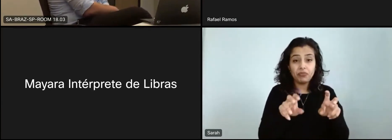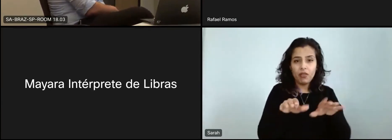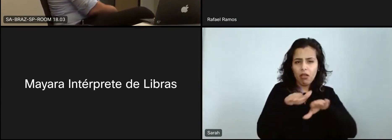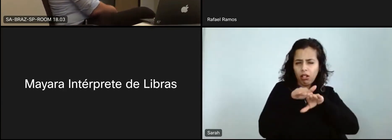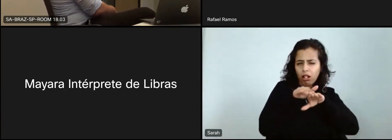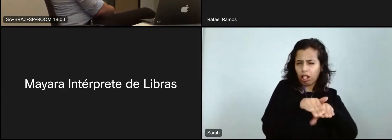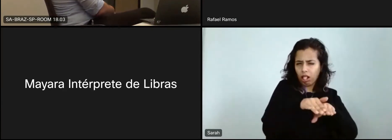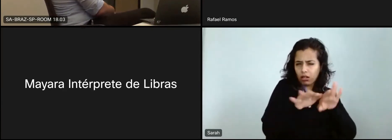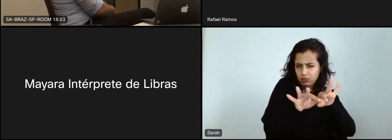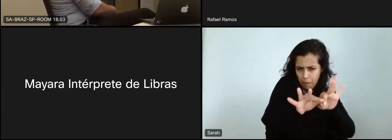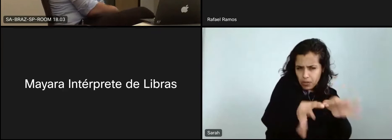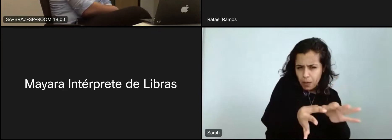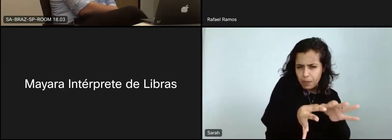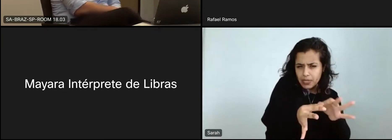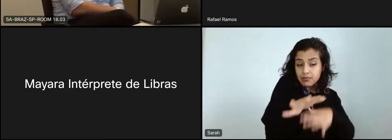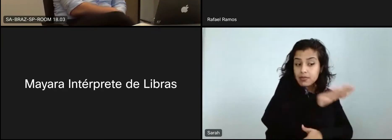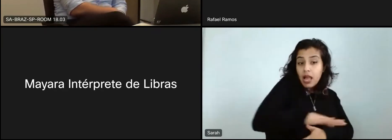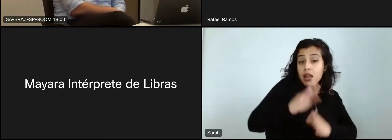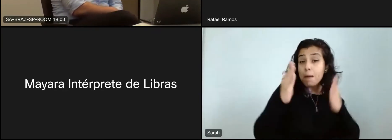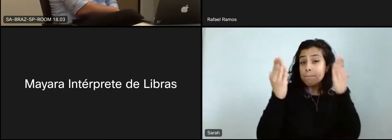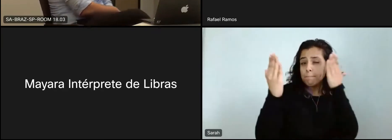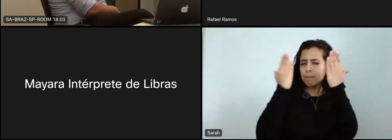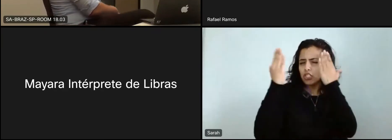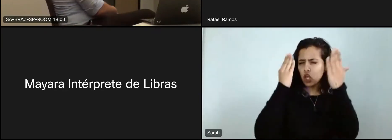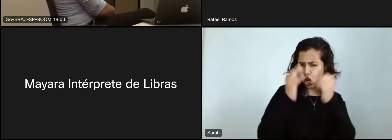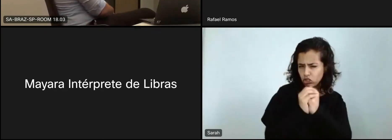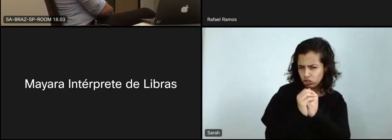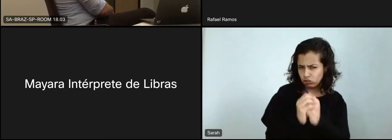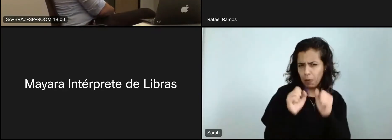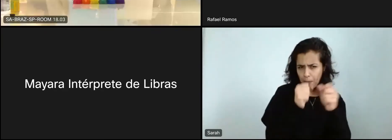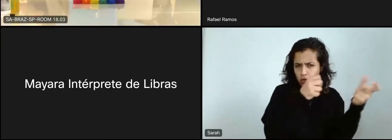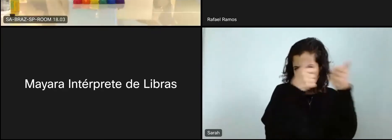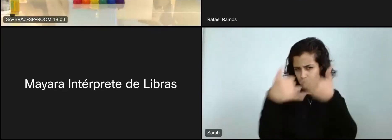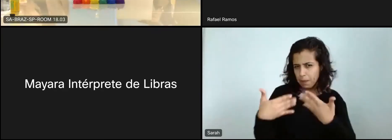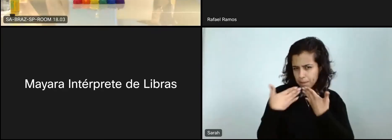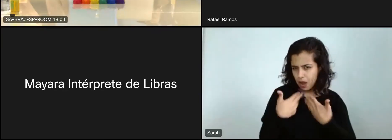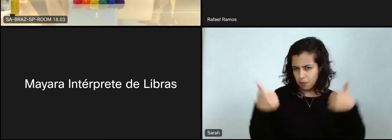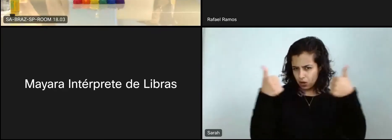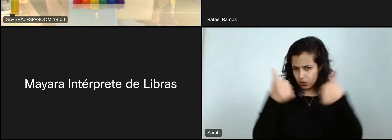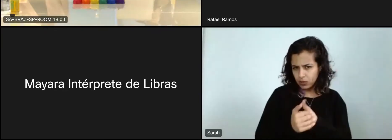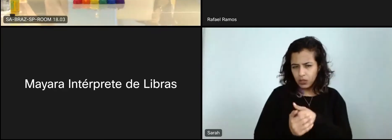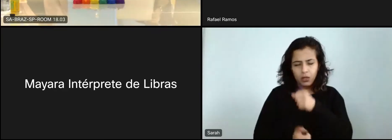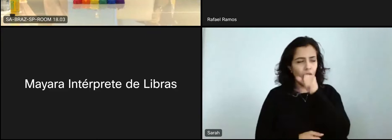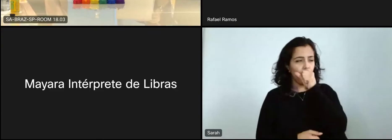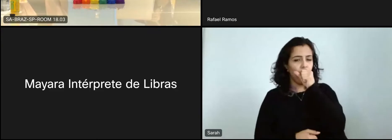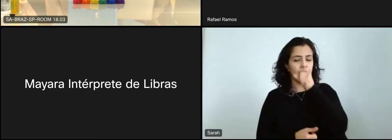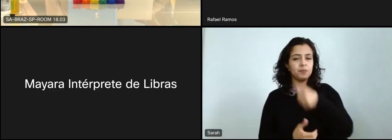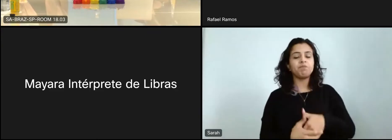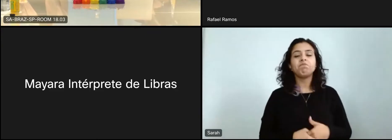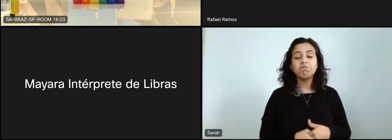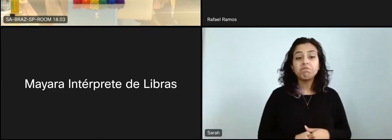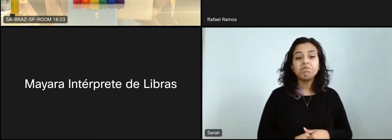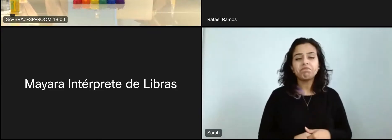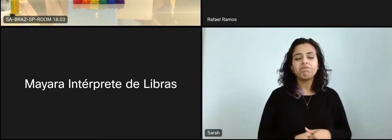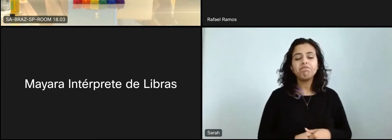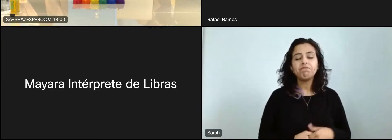por favor? Vamos lá, Cauê. Acho que até vale eu dar um passo antes, né, de falar sobre